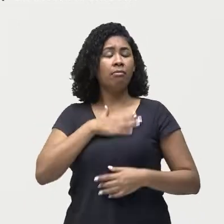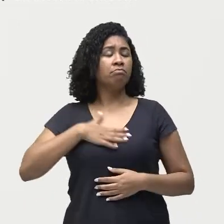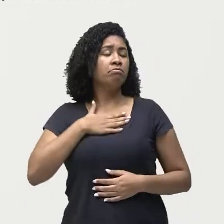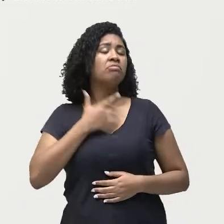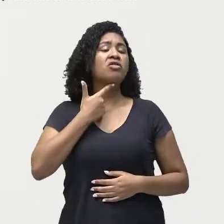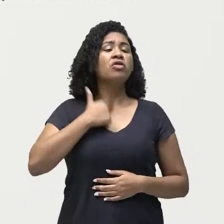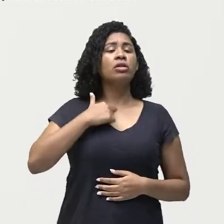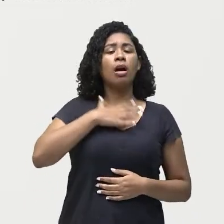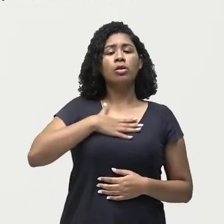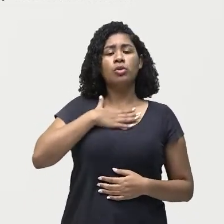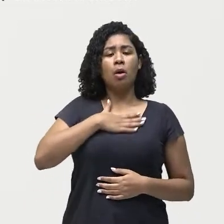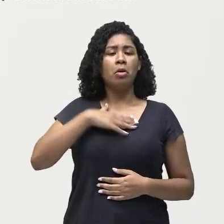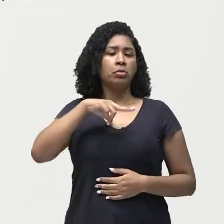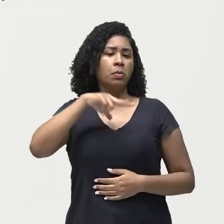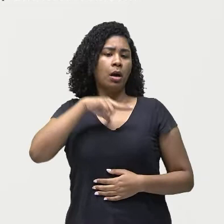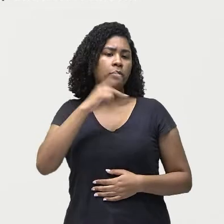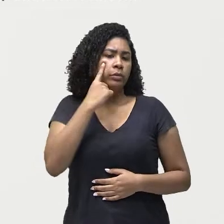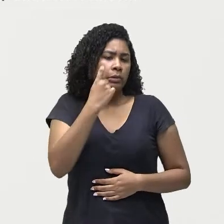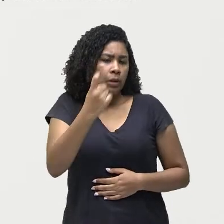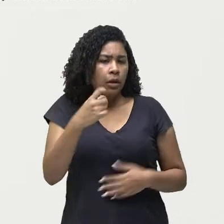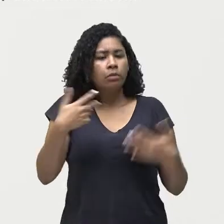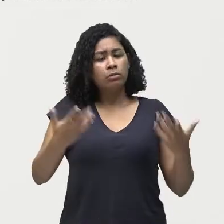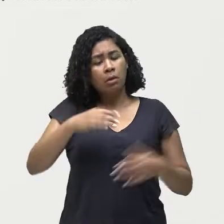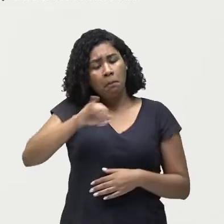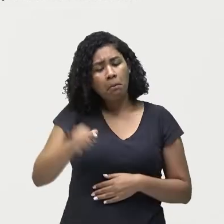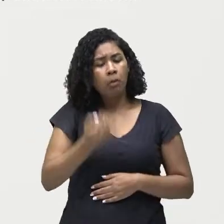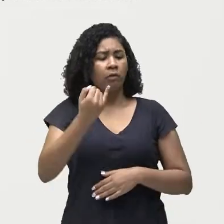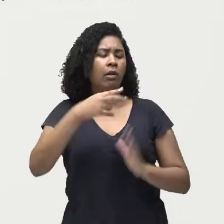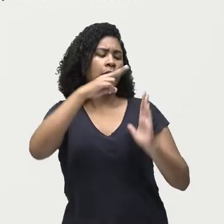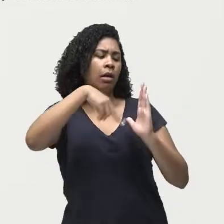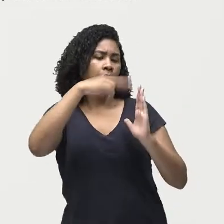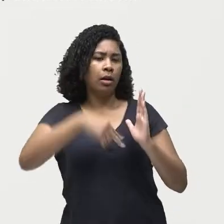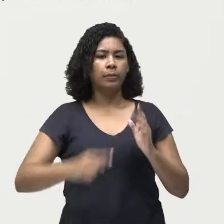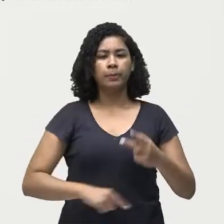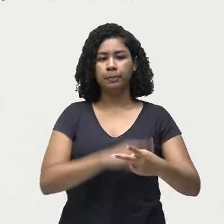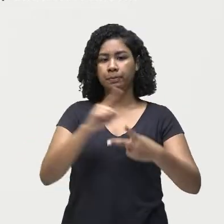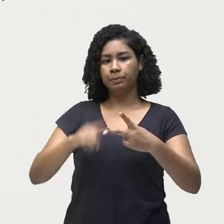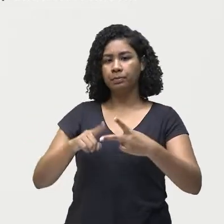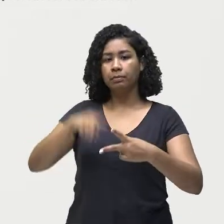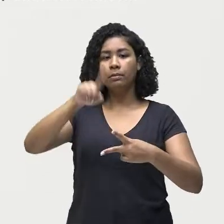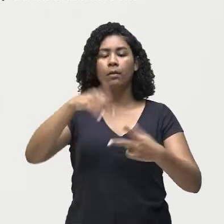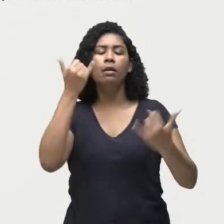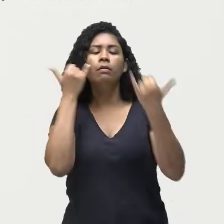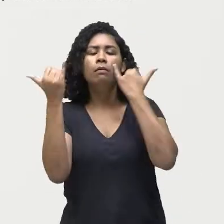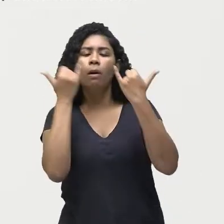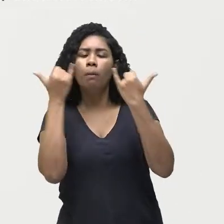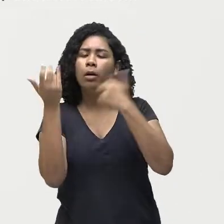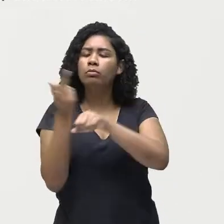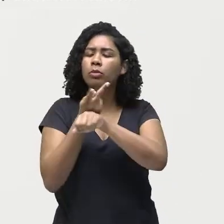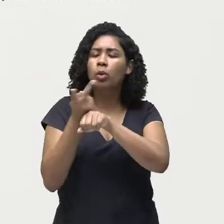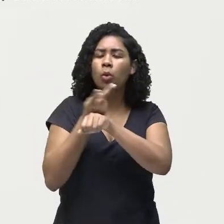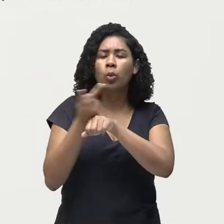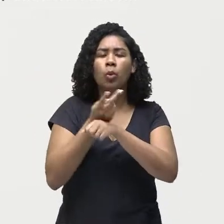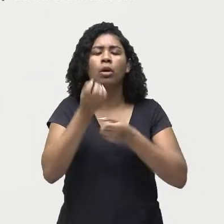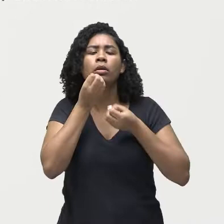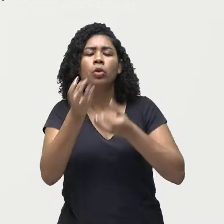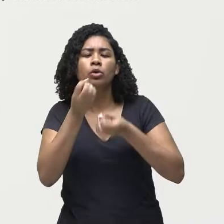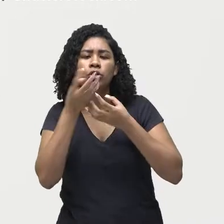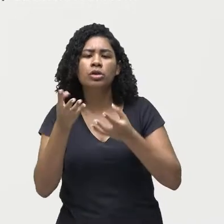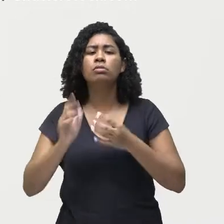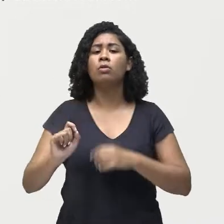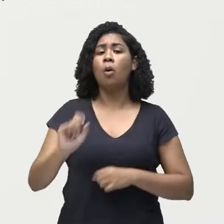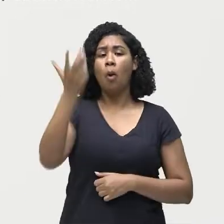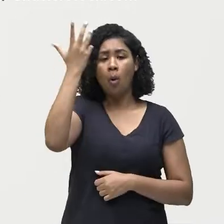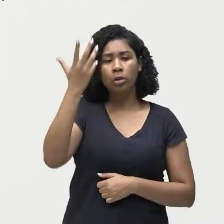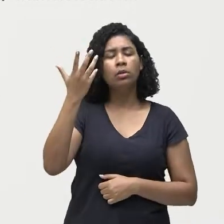daquilo que você quer, dos seus interesses, para se informar, né, que é justamente para saber o que está acontecendo por aí, os